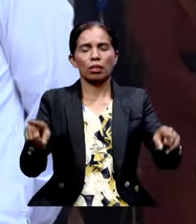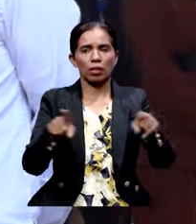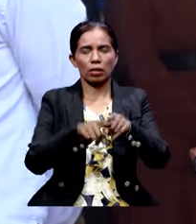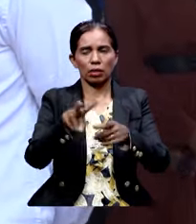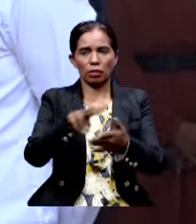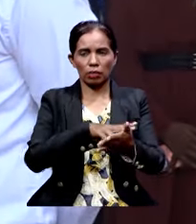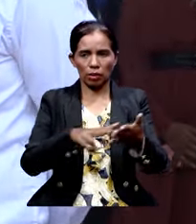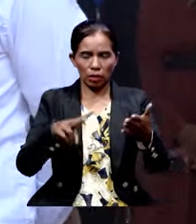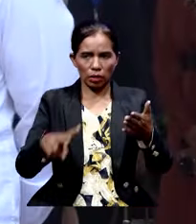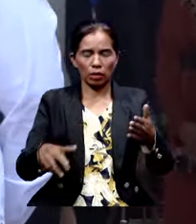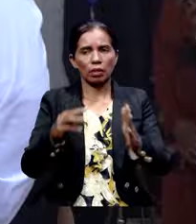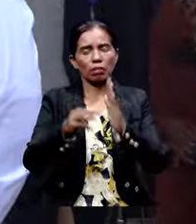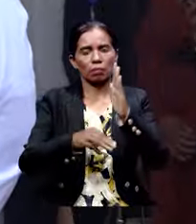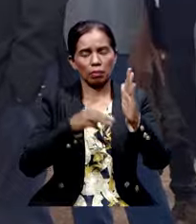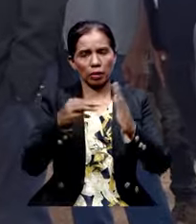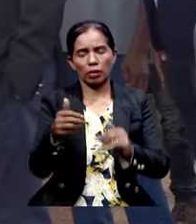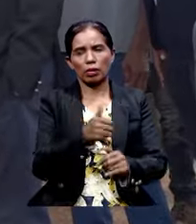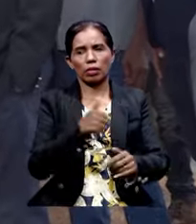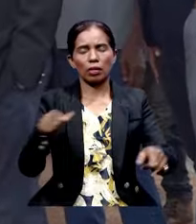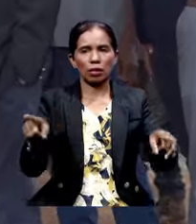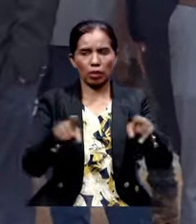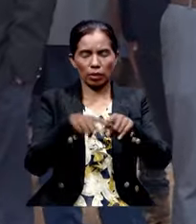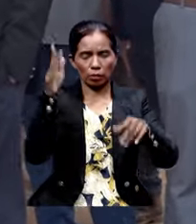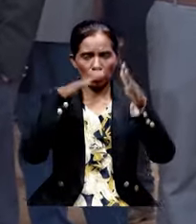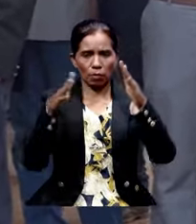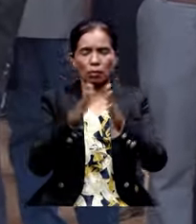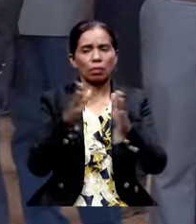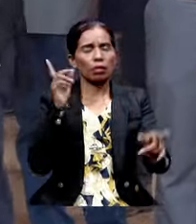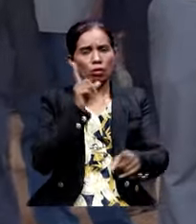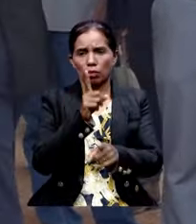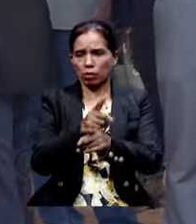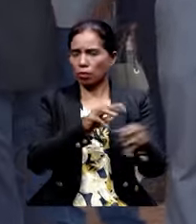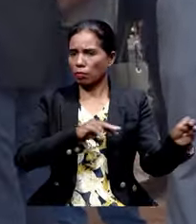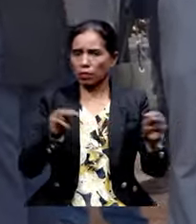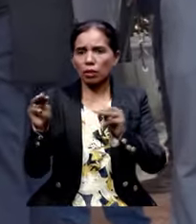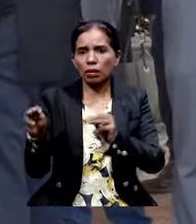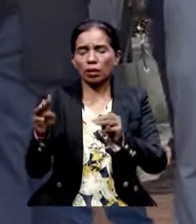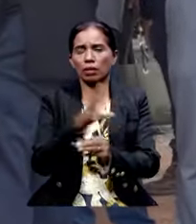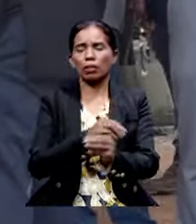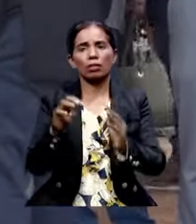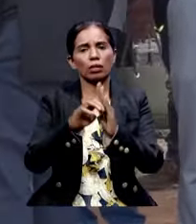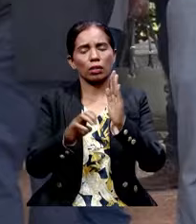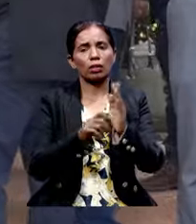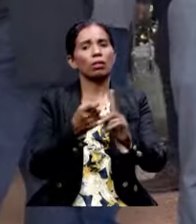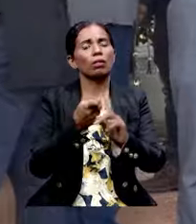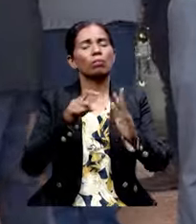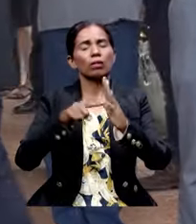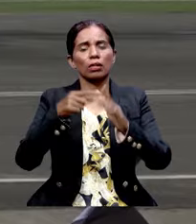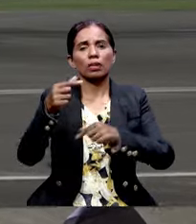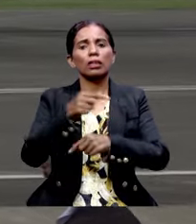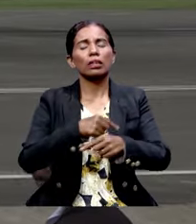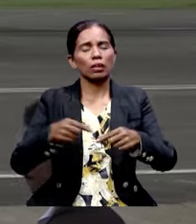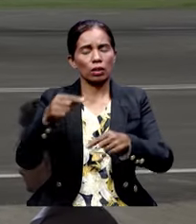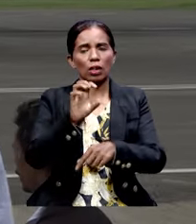violência trásico e Médio Oriente nudar acontecimento real mudança profunda estrutural a rússia economia